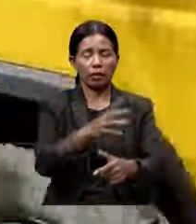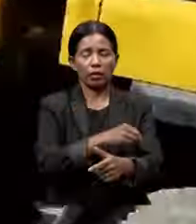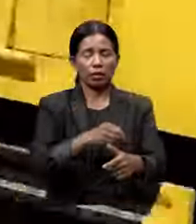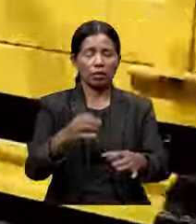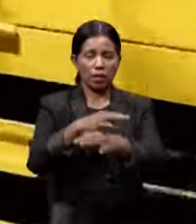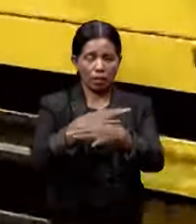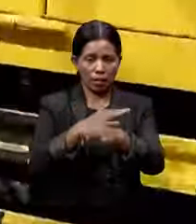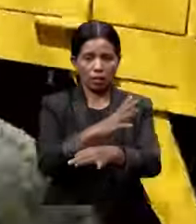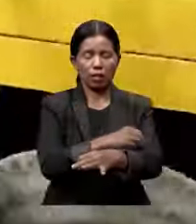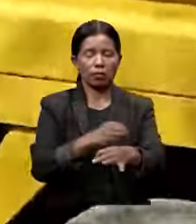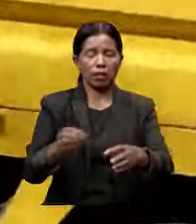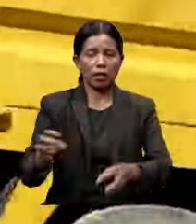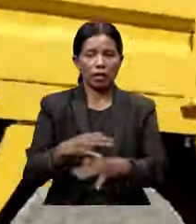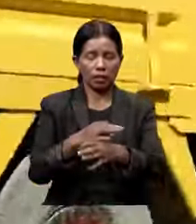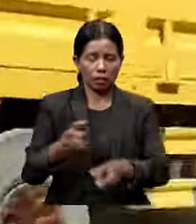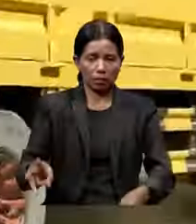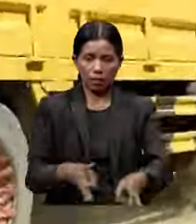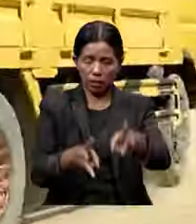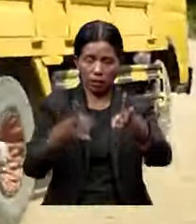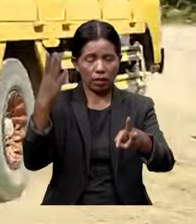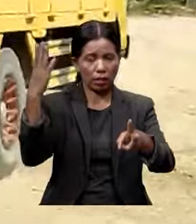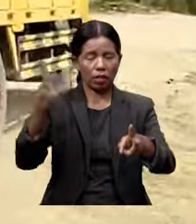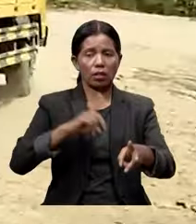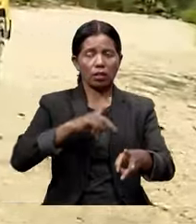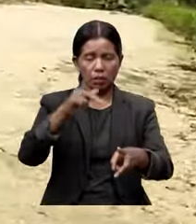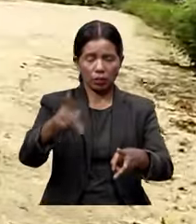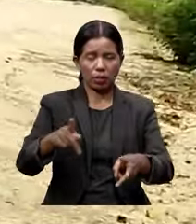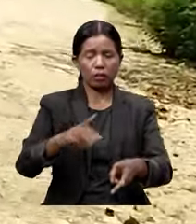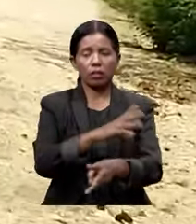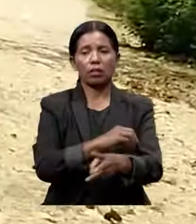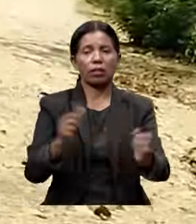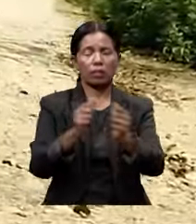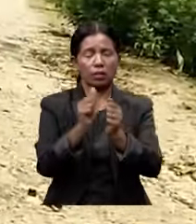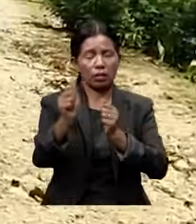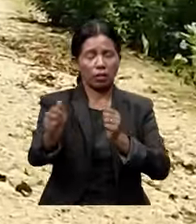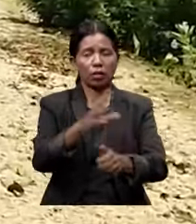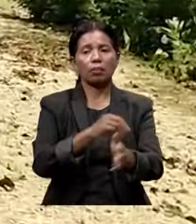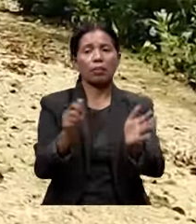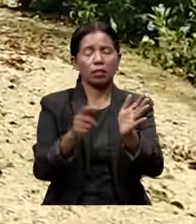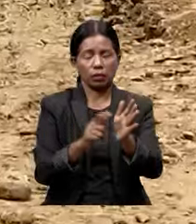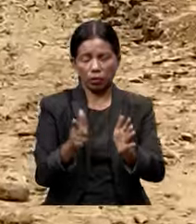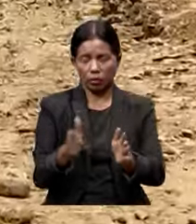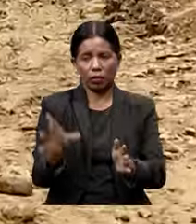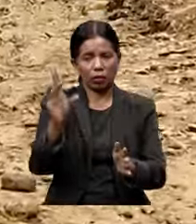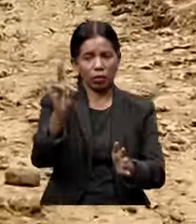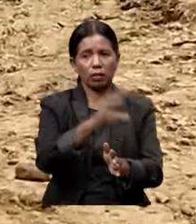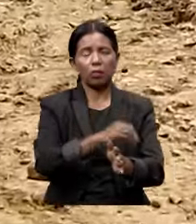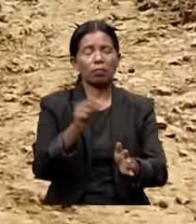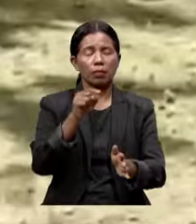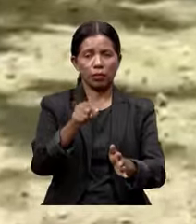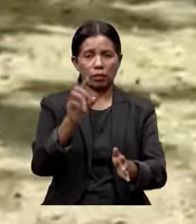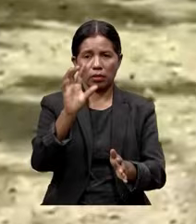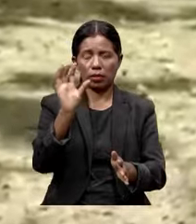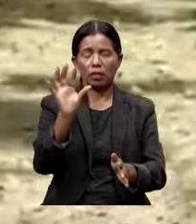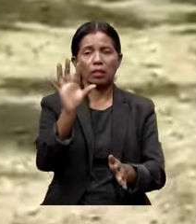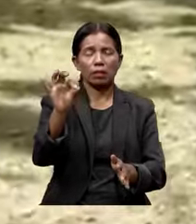para reabilitação no manutenção ba secção na estrada entre Los Palos no Lauten, Honaro quilômetro Ruanulo Resin Hito ponto Atusia